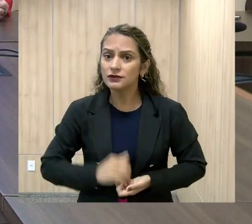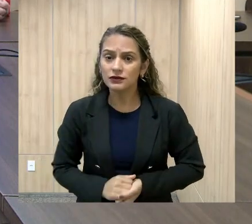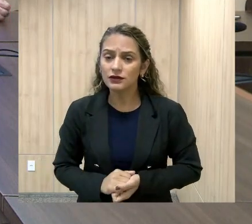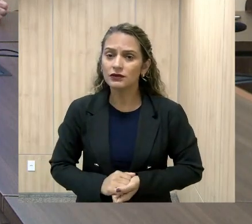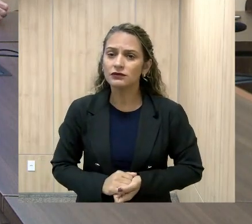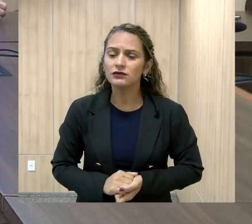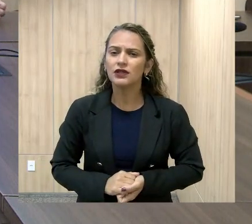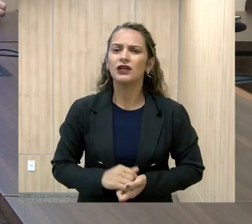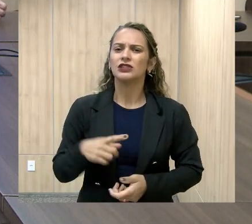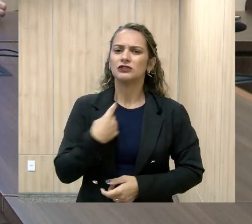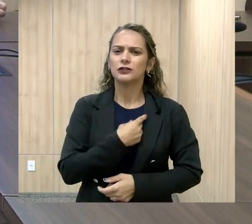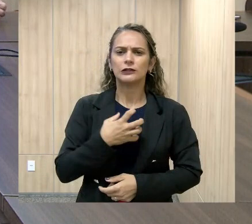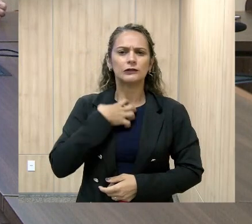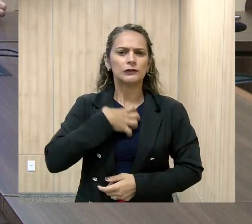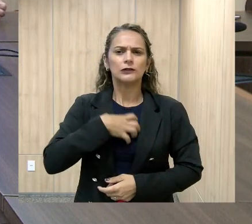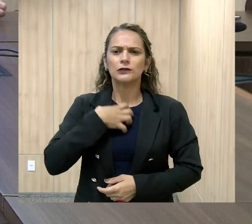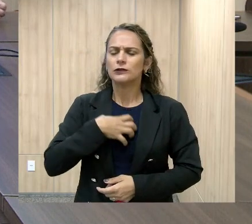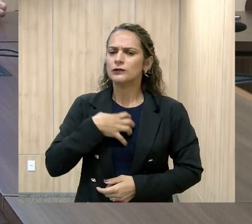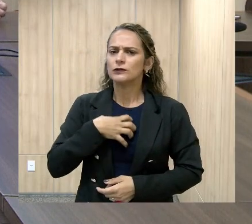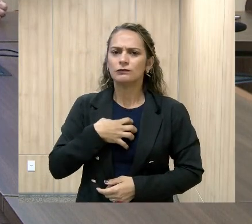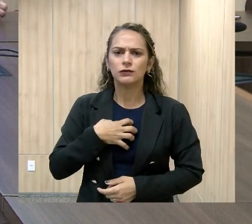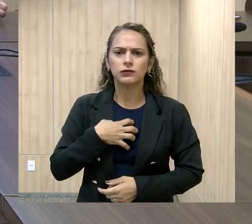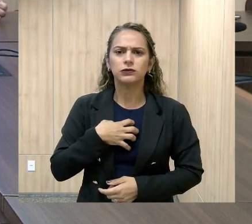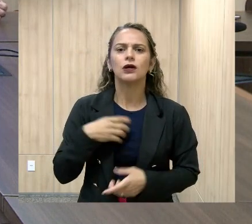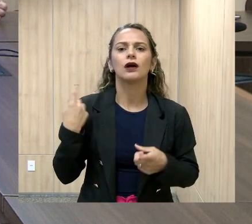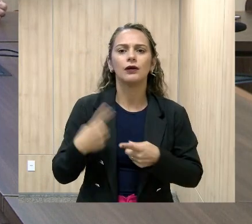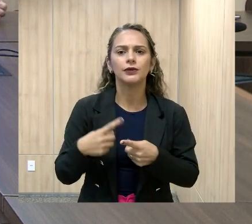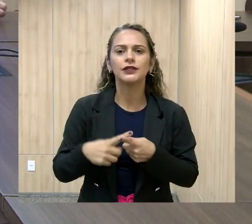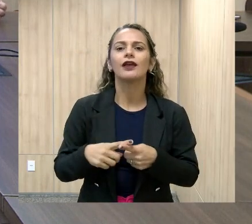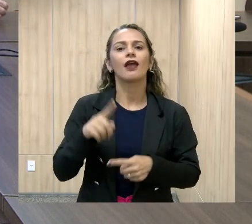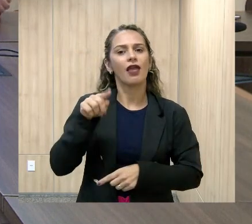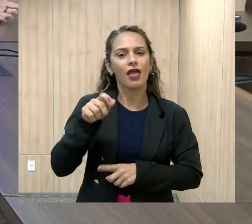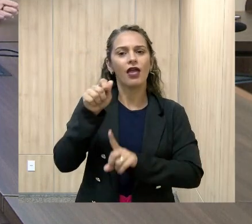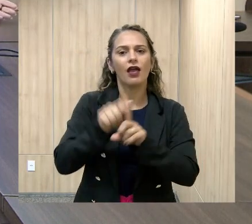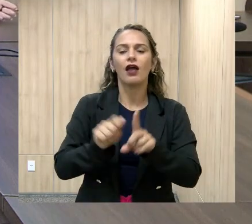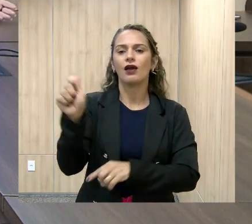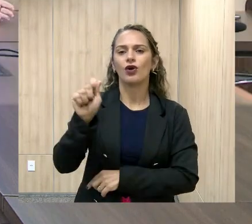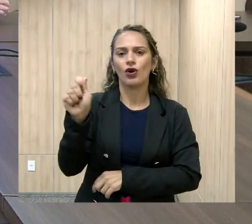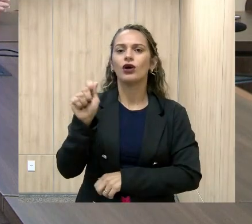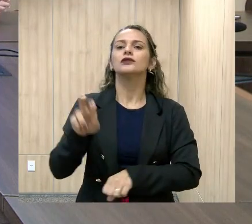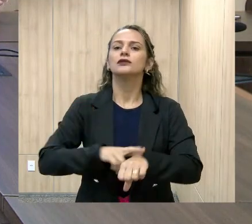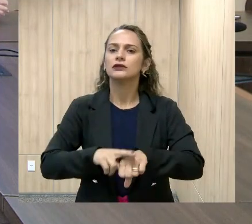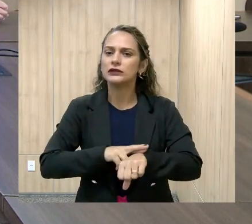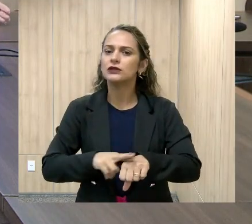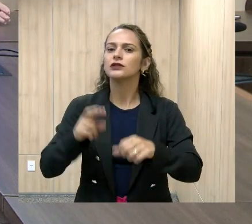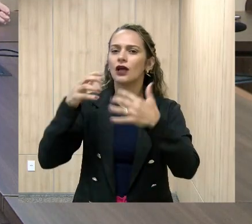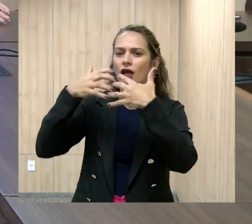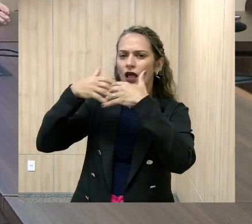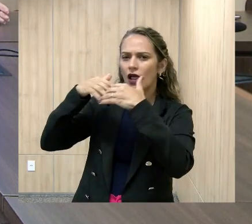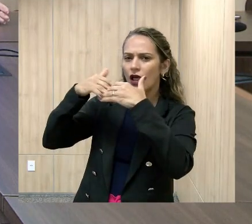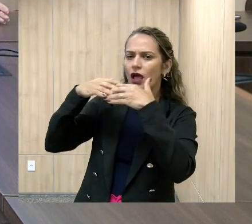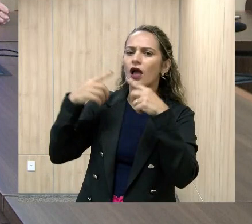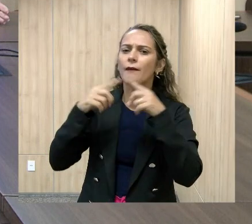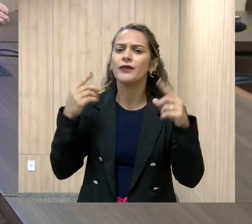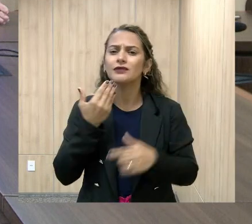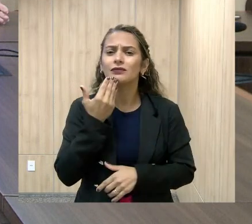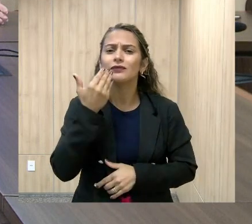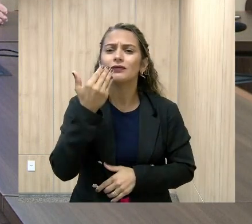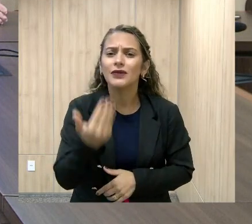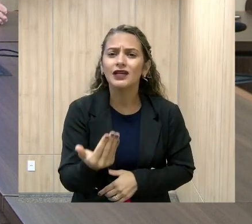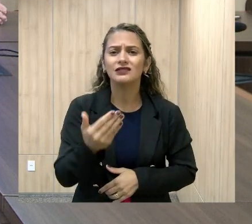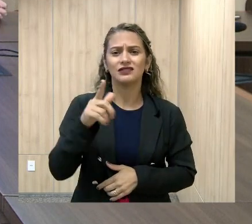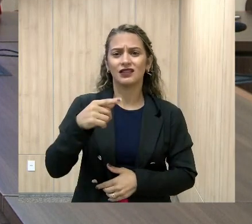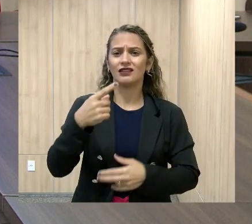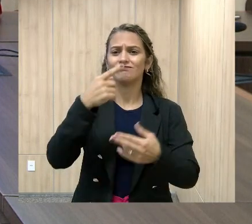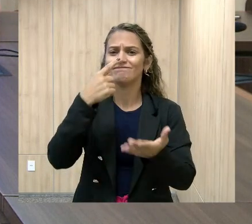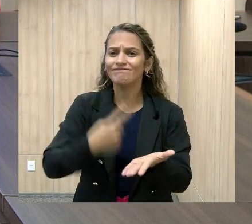sabe a gente fica assim indignado é um mês importante é o agosto lilás e é um mês de muita reflexão mas o que a